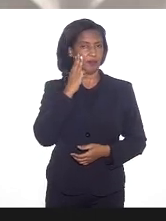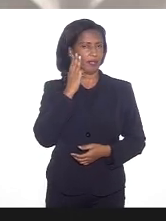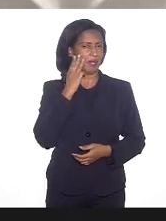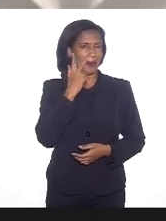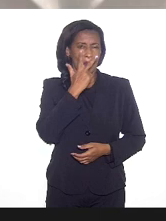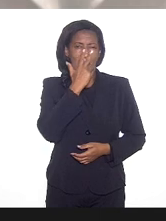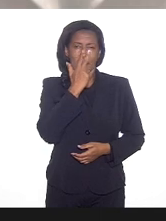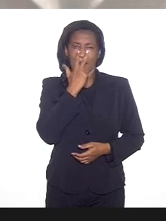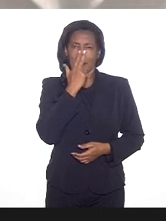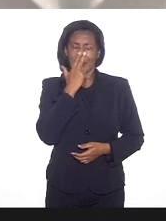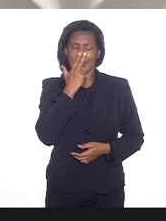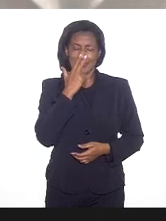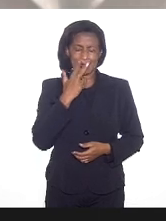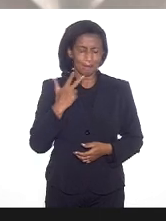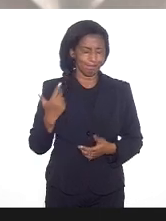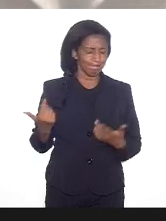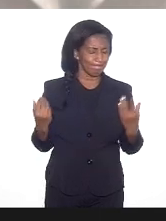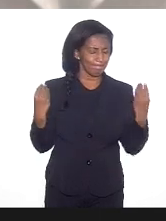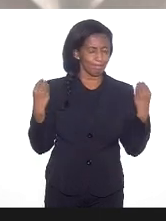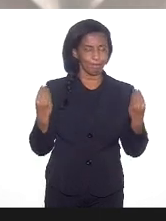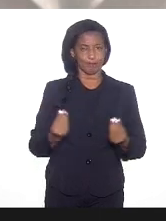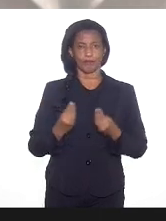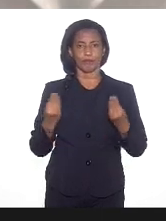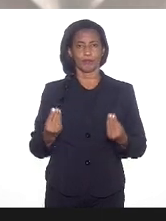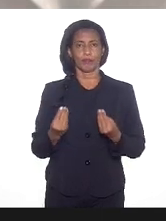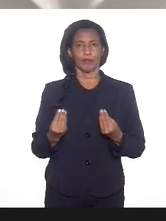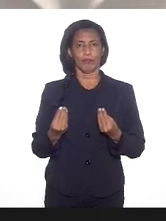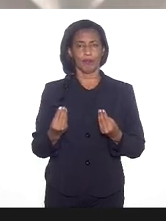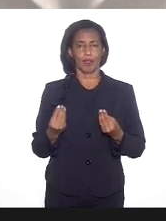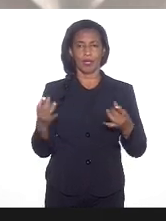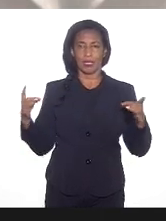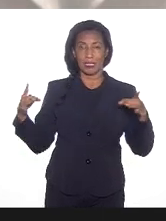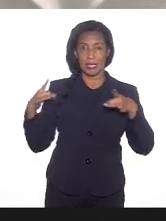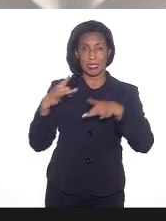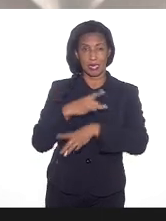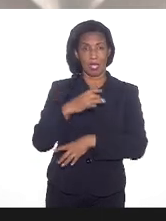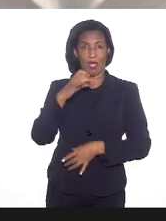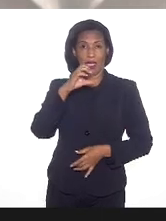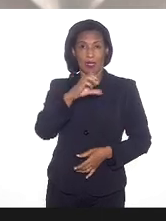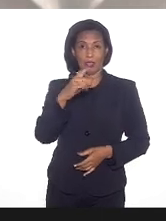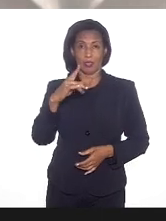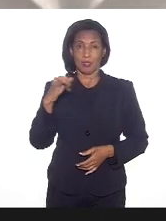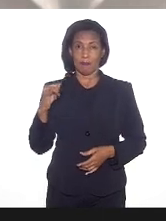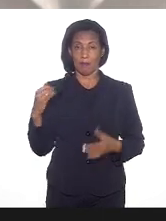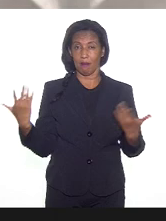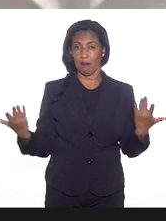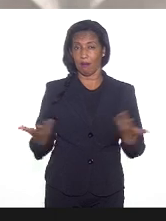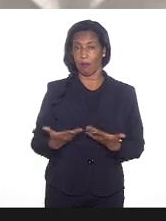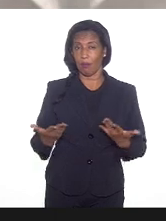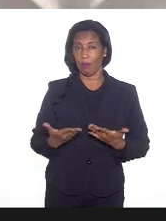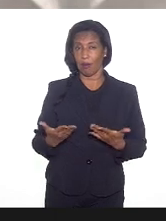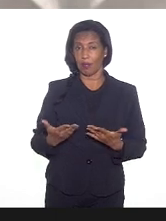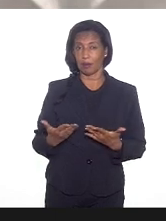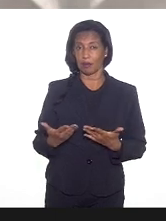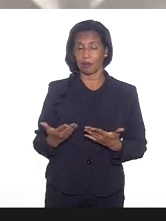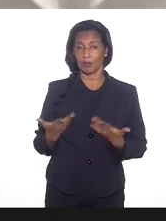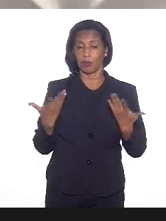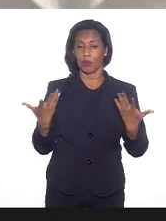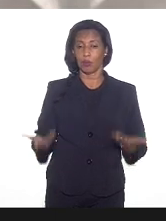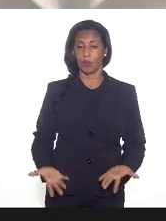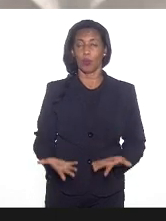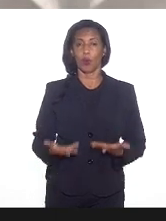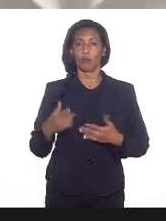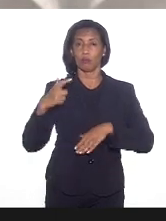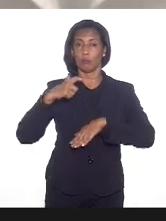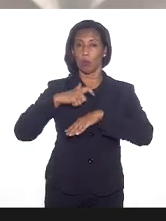tão pertinente, tão oportuno encerrarmos essa CPI nesse momento, quando estamos